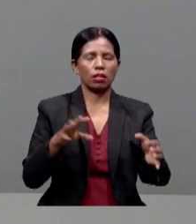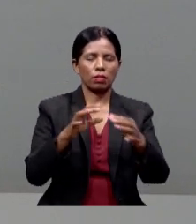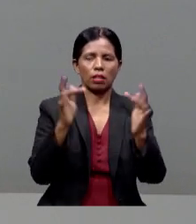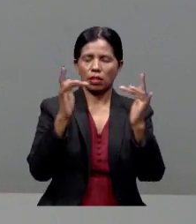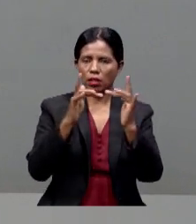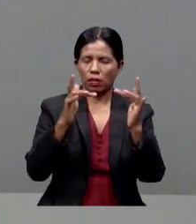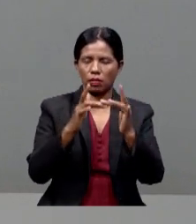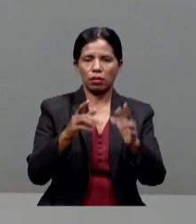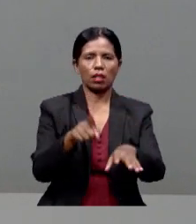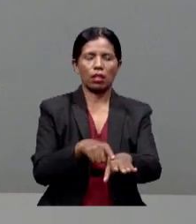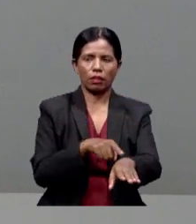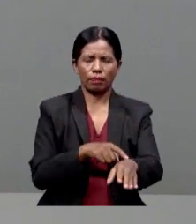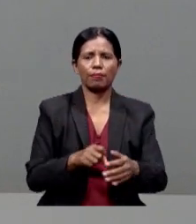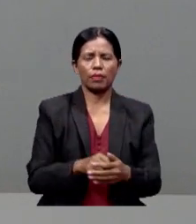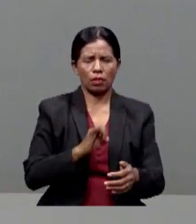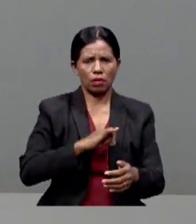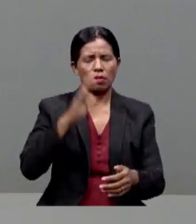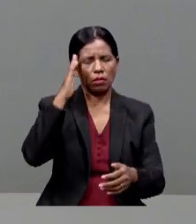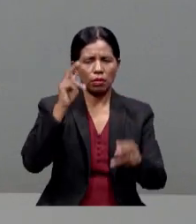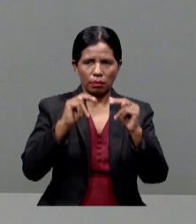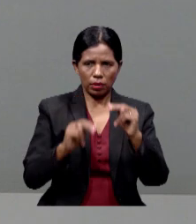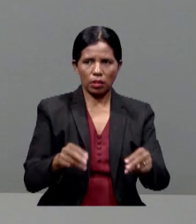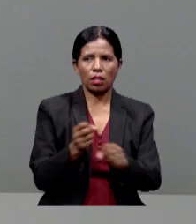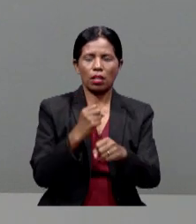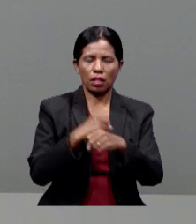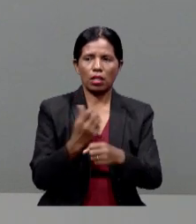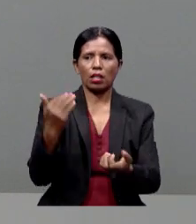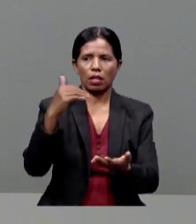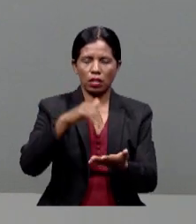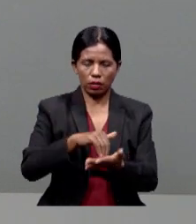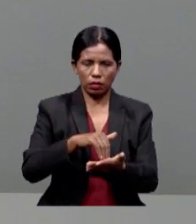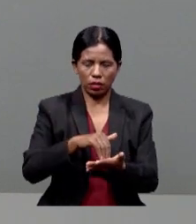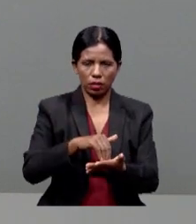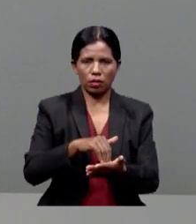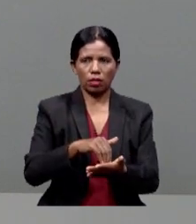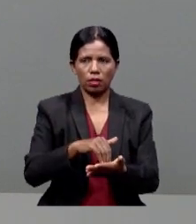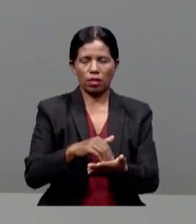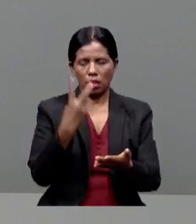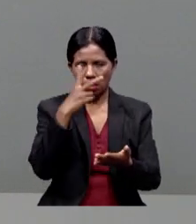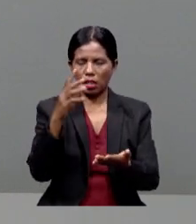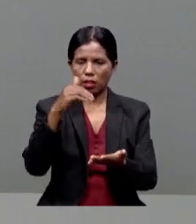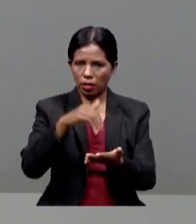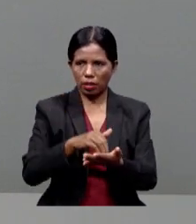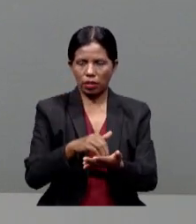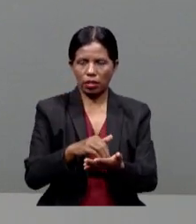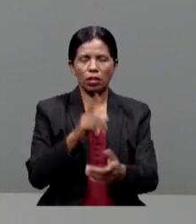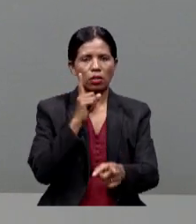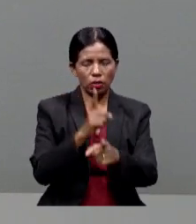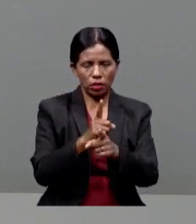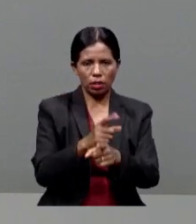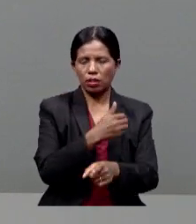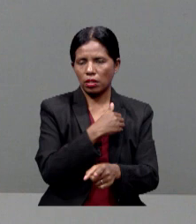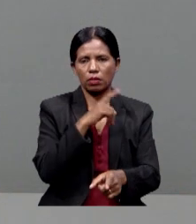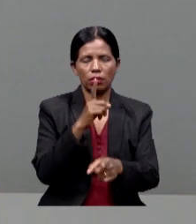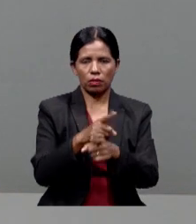LENTU LOS HAWA DO INDENÉE PRECISE TENGI HALFALLE BE REASSESSMENTO ITUANLE TENGI HALFALLE HALFALLE NE EFETEVO KALLE TAMBA